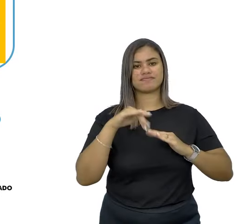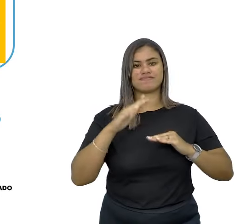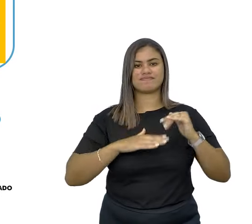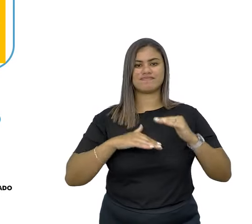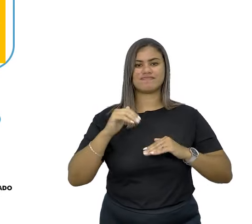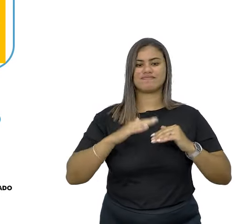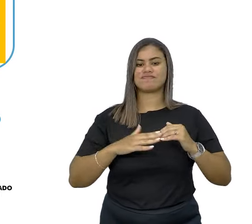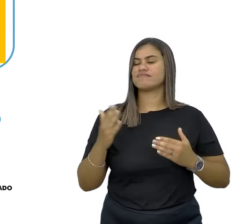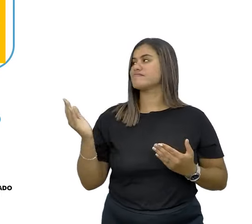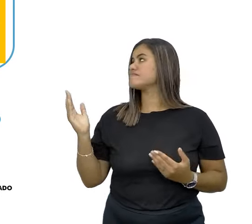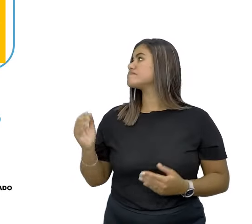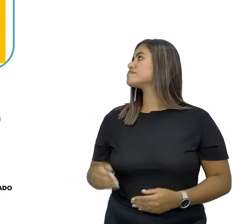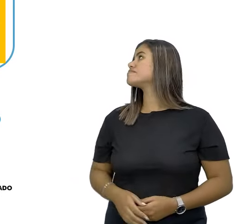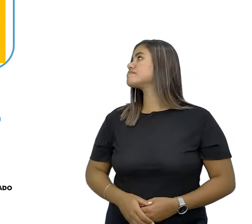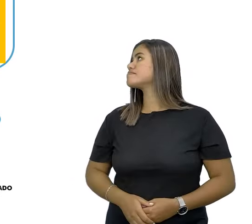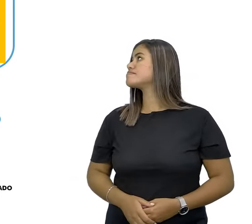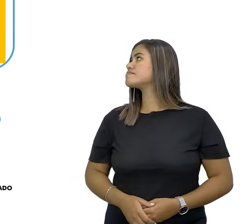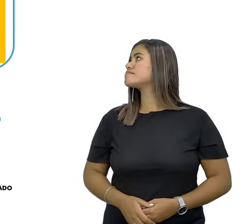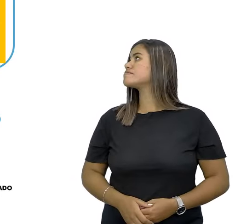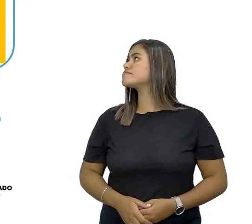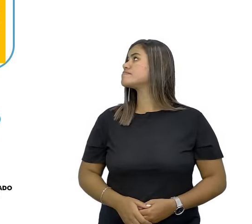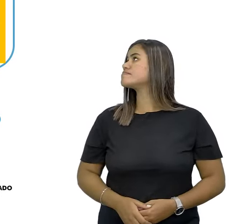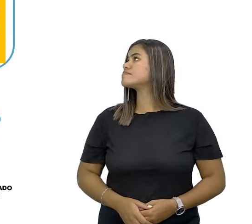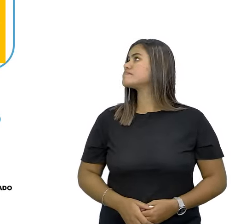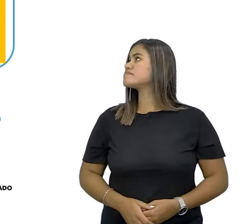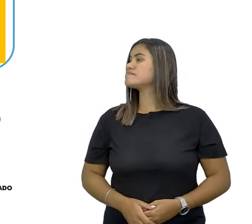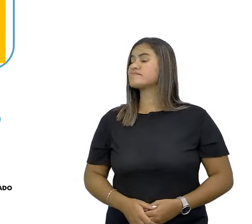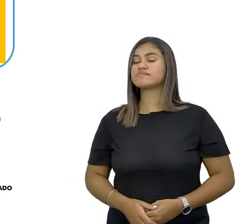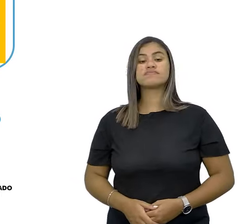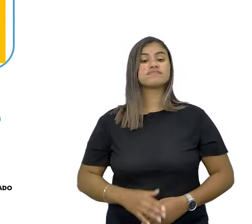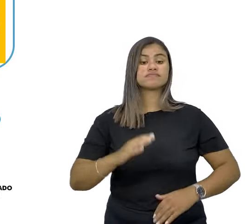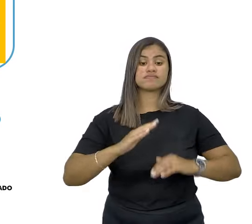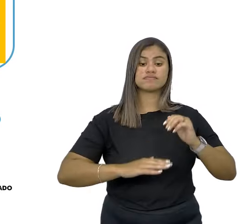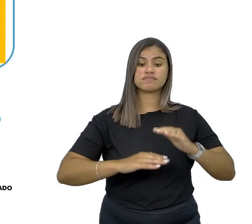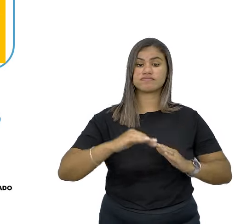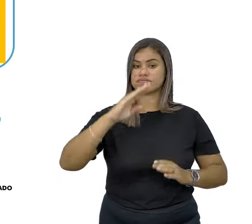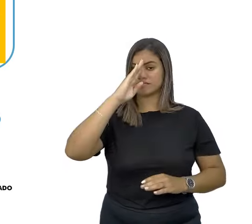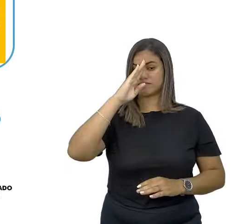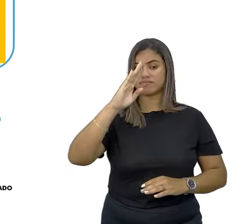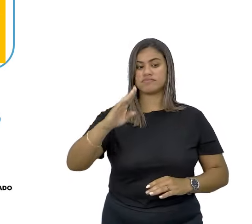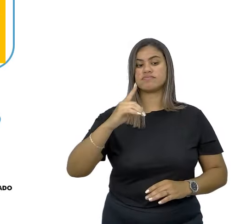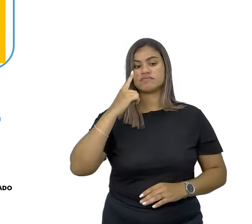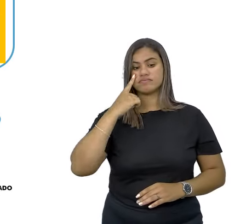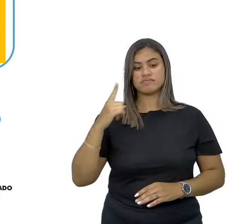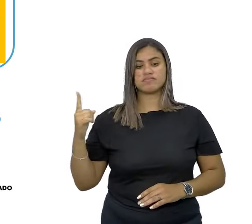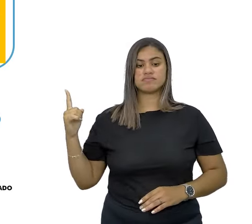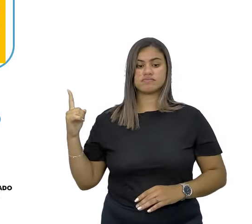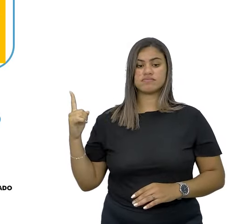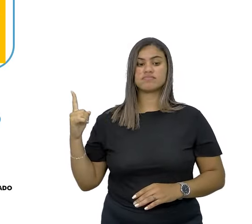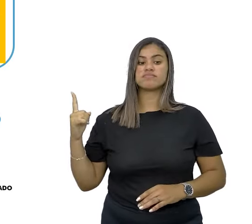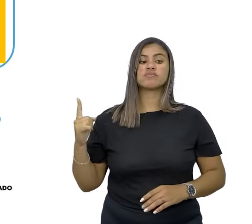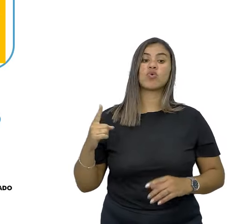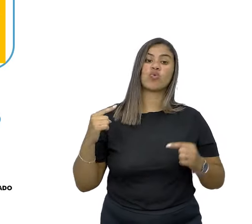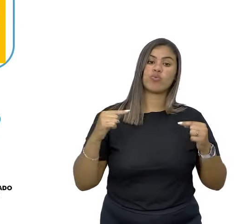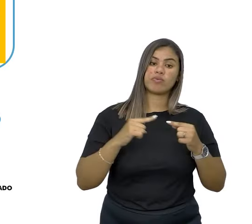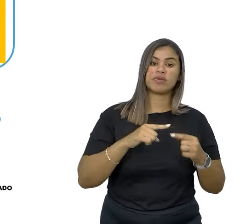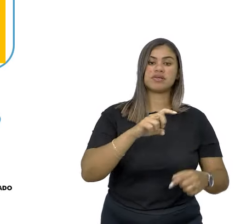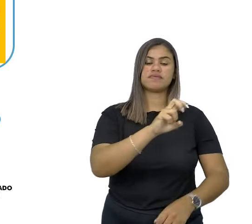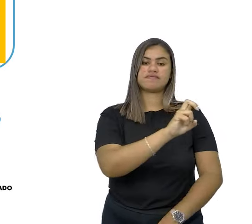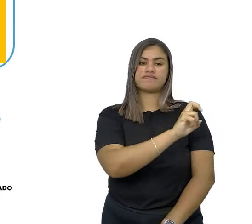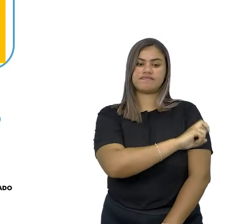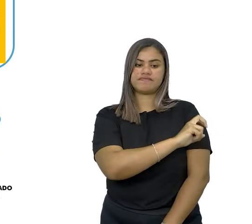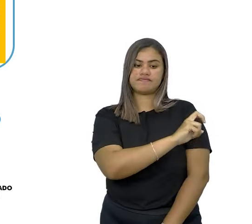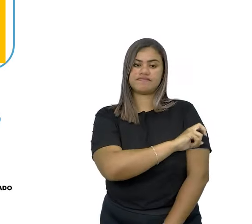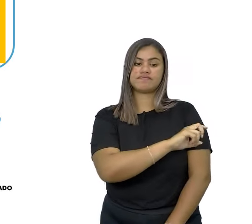habilidade essencial da sequência de atividades 1. Nós temos duas habilidades essenciais, e observe que uma do quinto ano dos